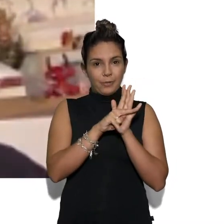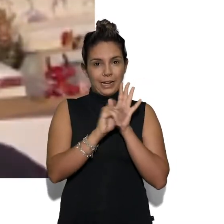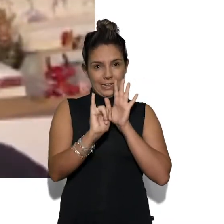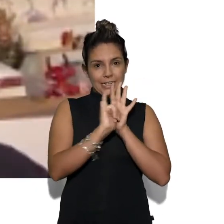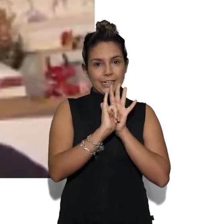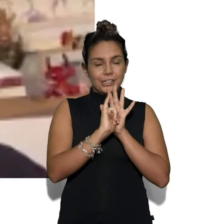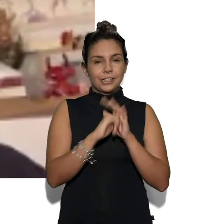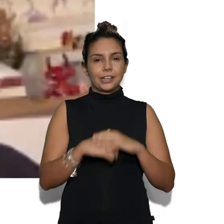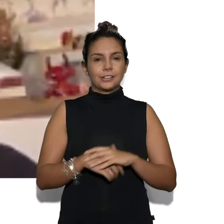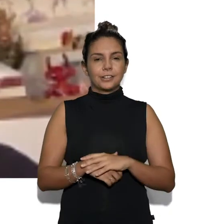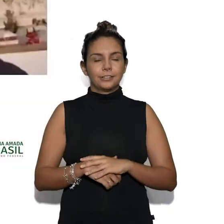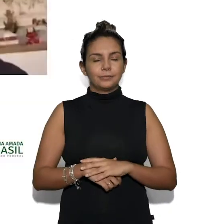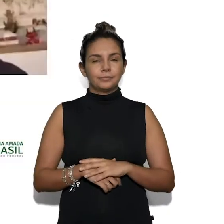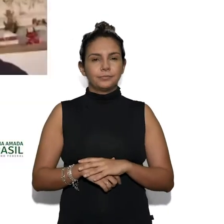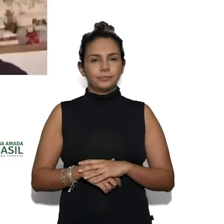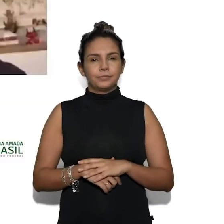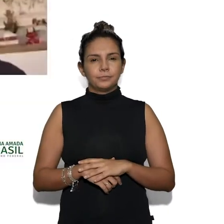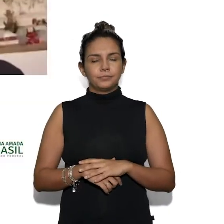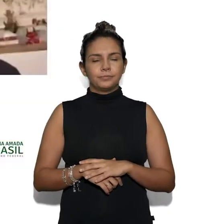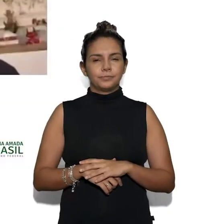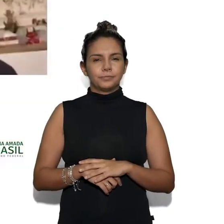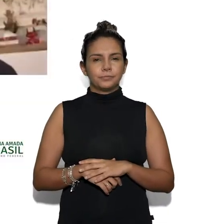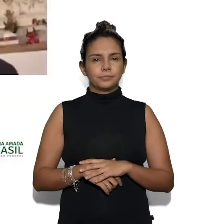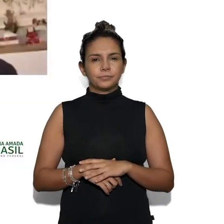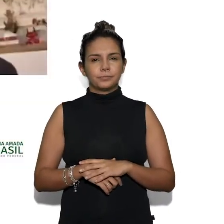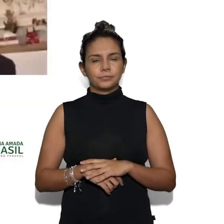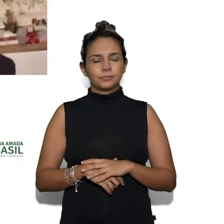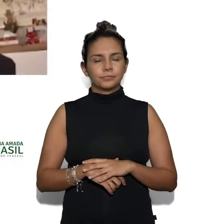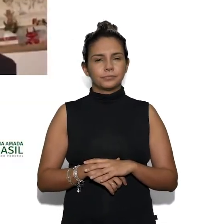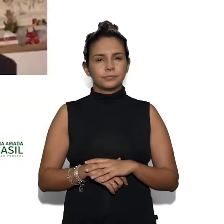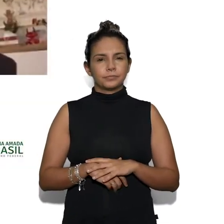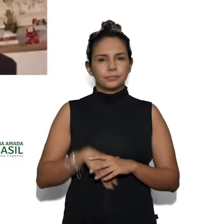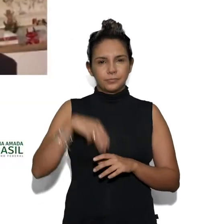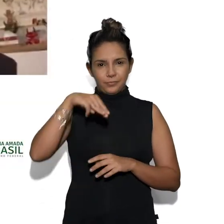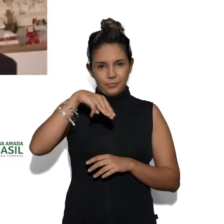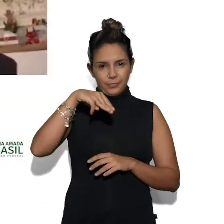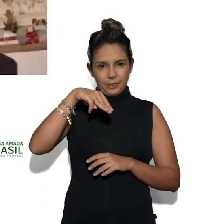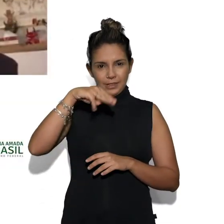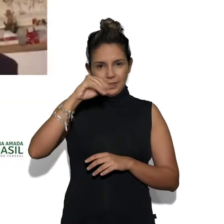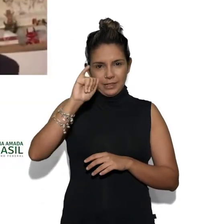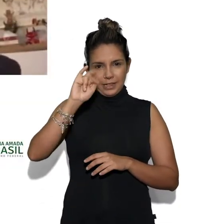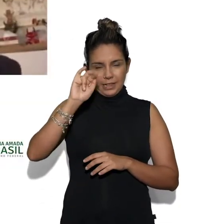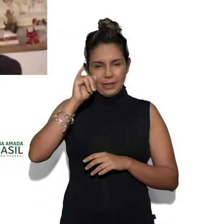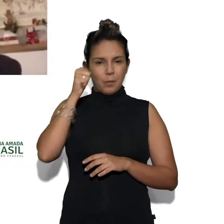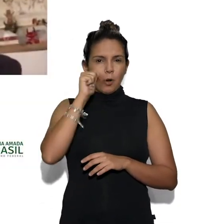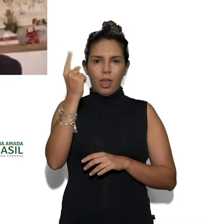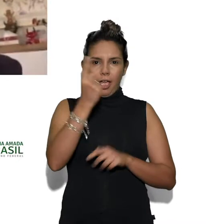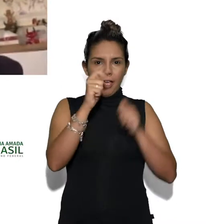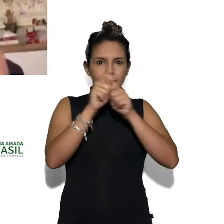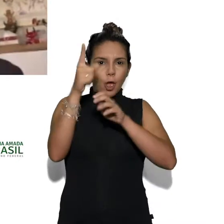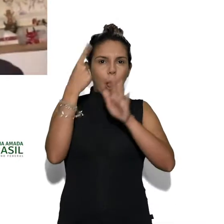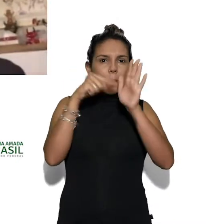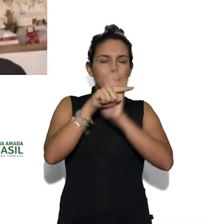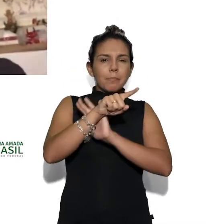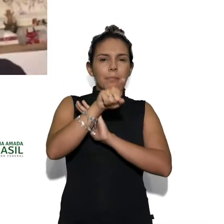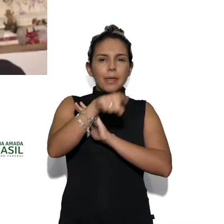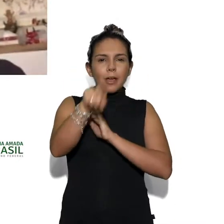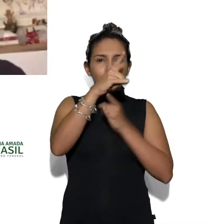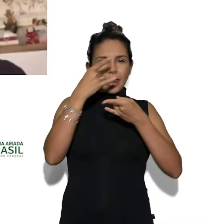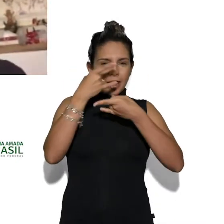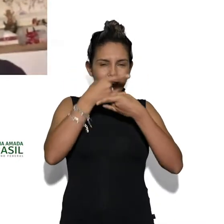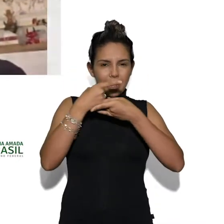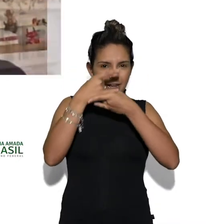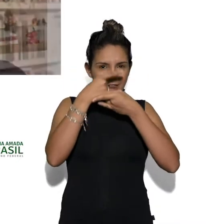identidade. Então eu gostei muito de escrever isto. Mariana Porto fez uma pergunta aqui interessante. Contra mim